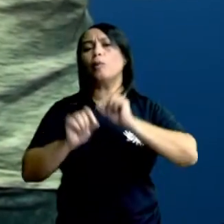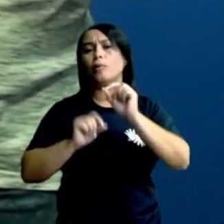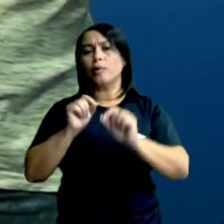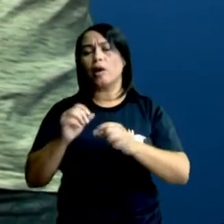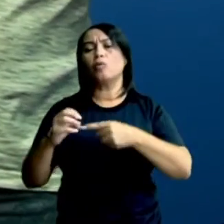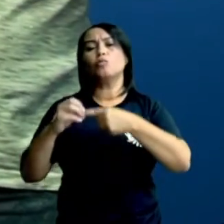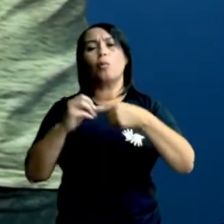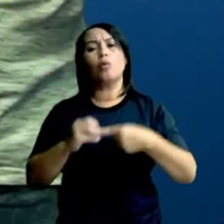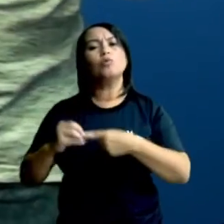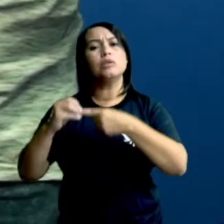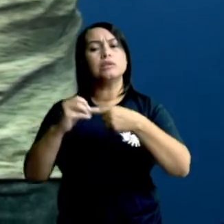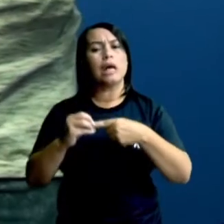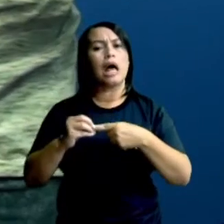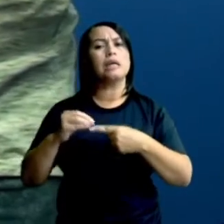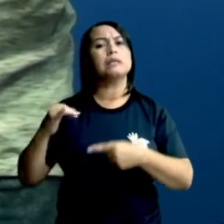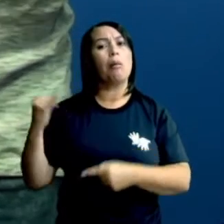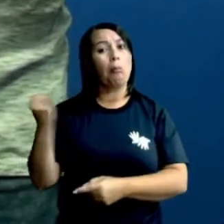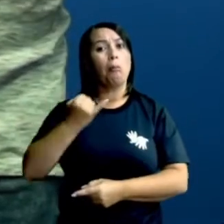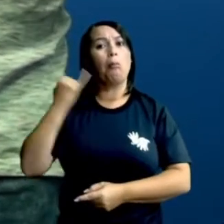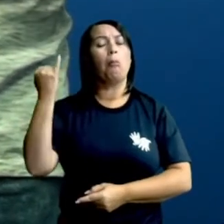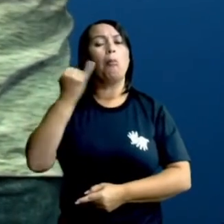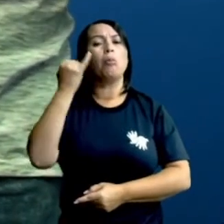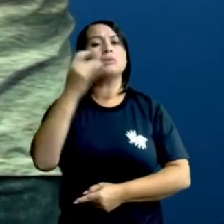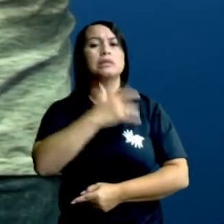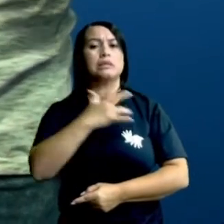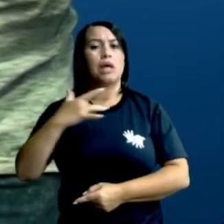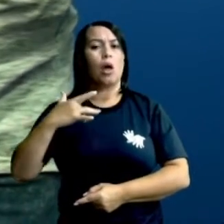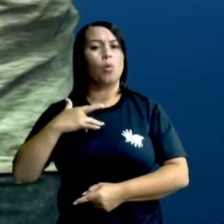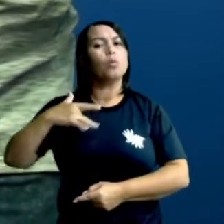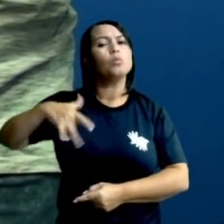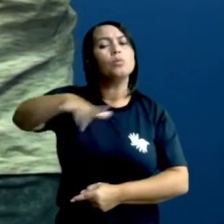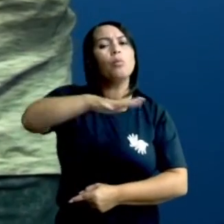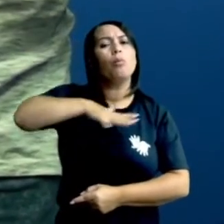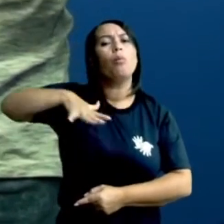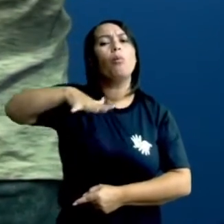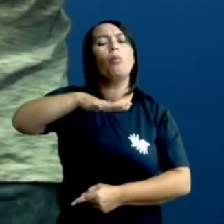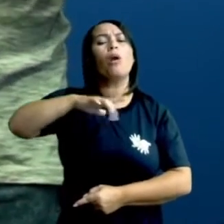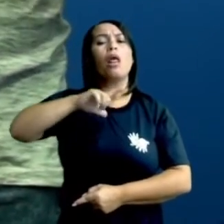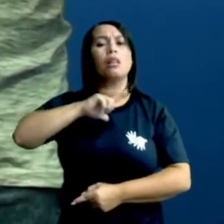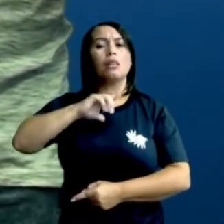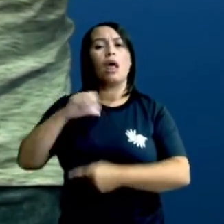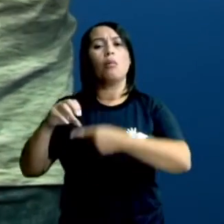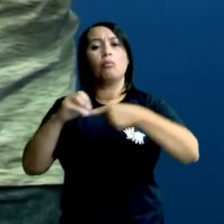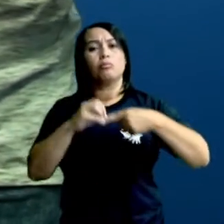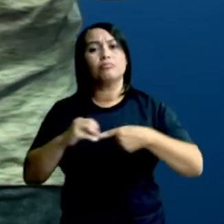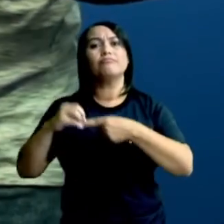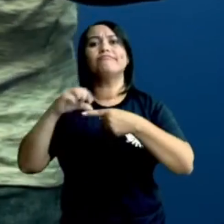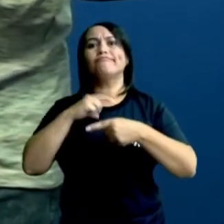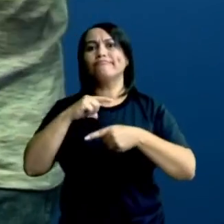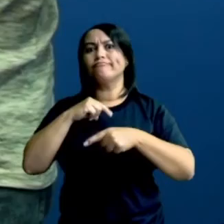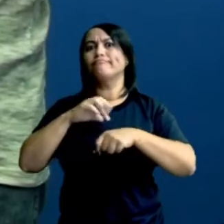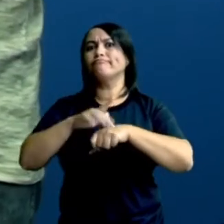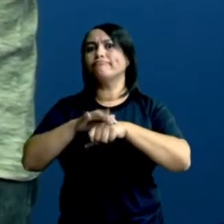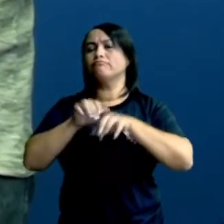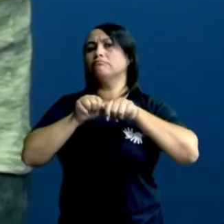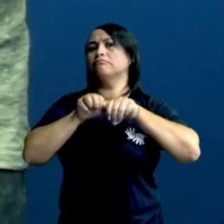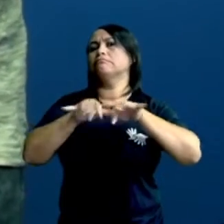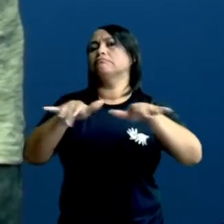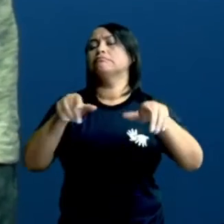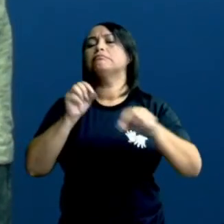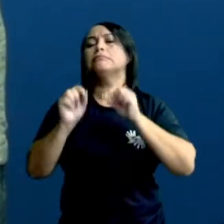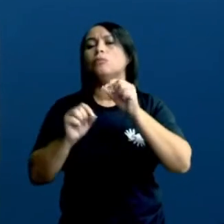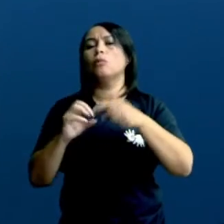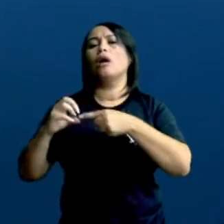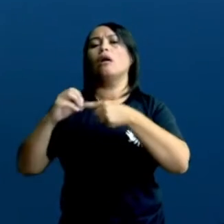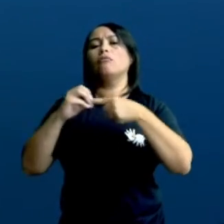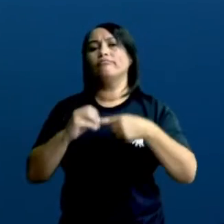sobre os protozoários de maior importância na saúde pública, os protozoários que causam doenças que são muito graves